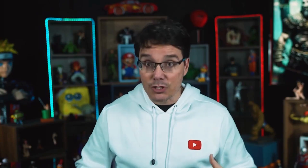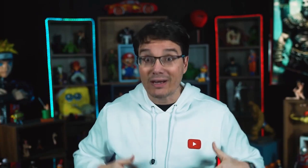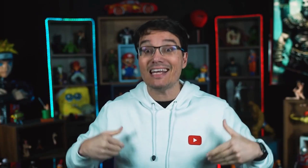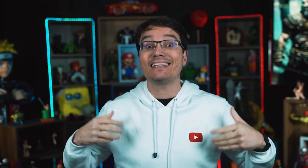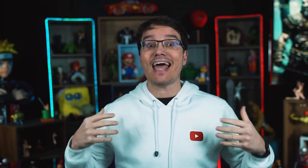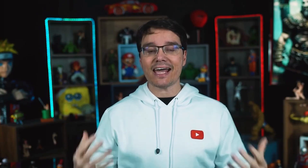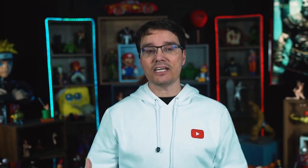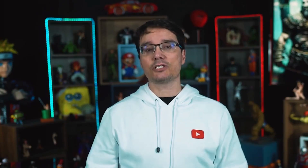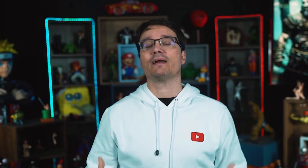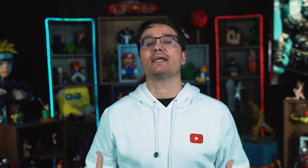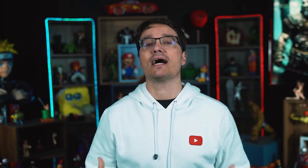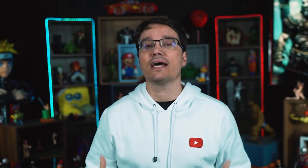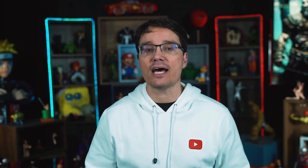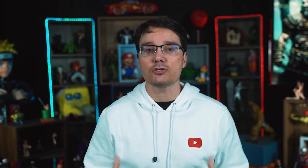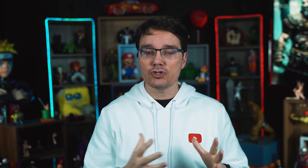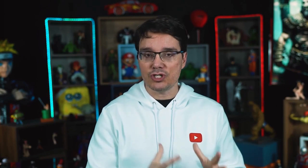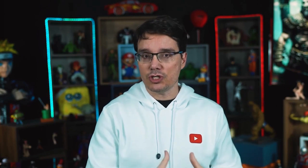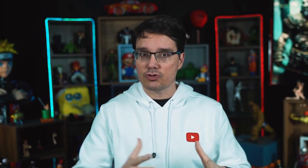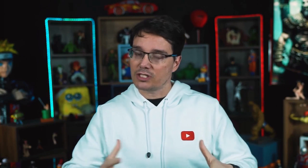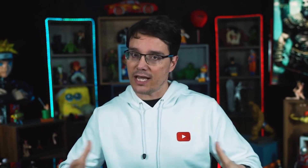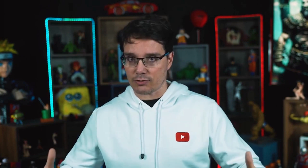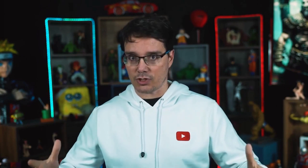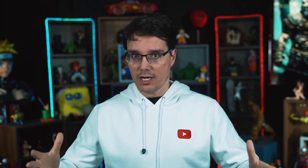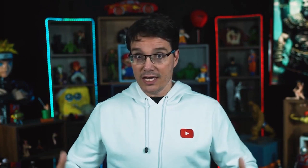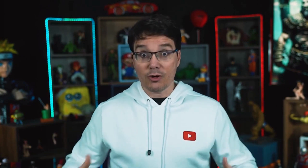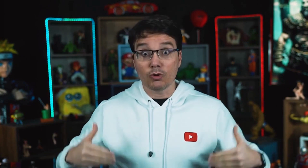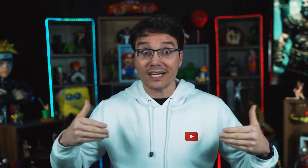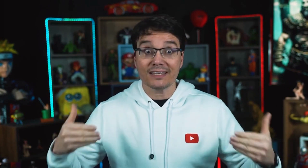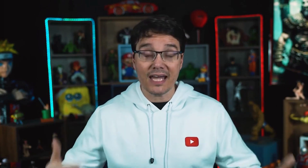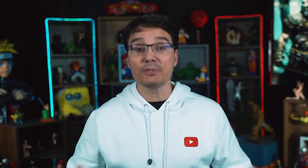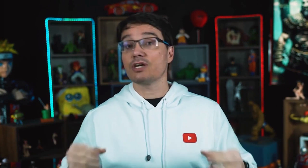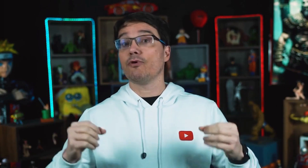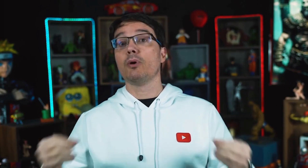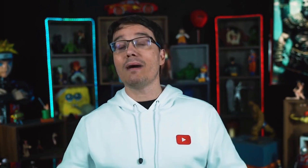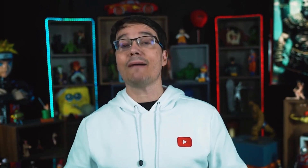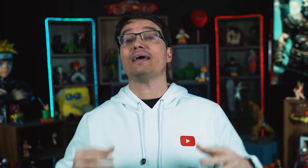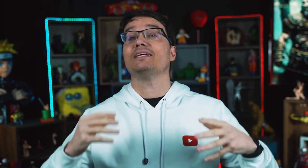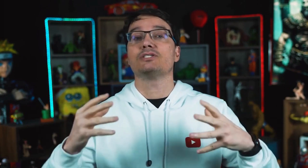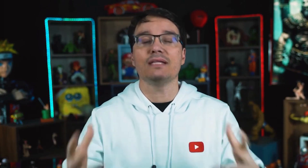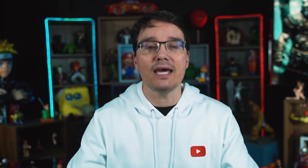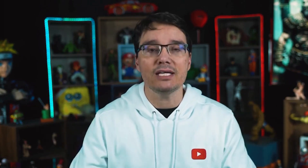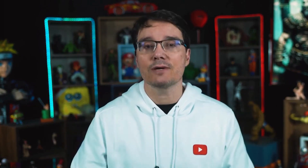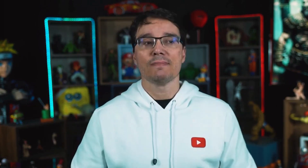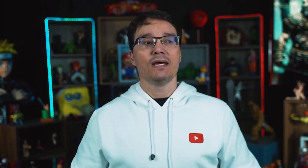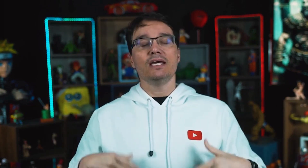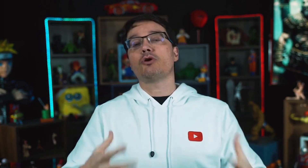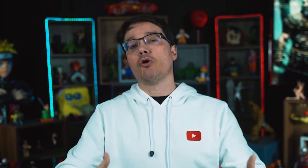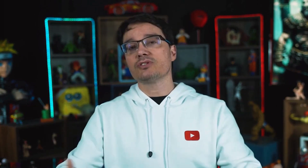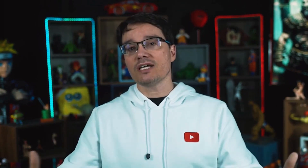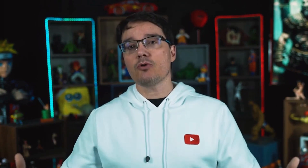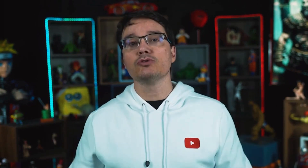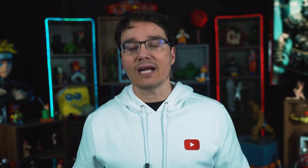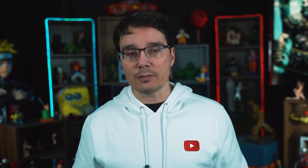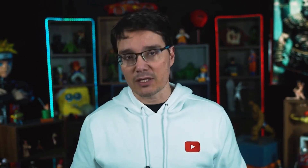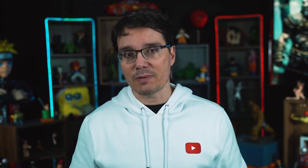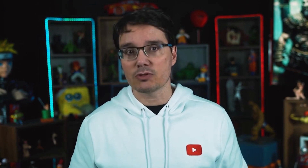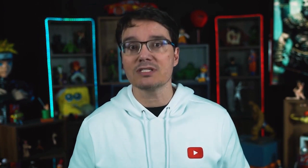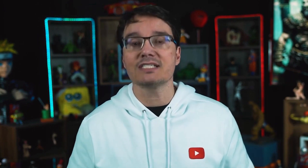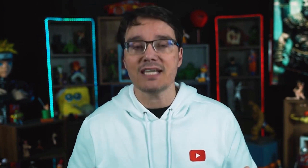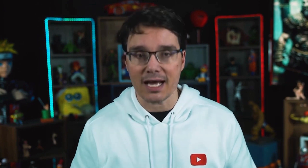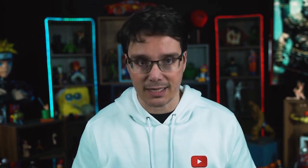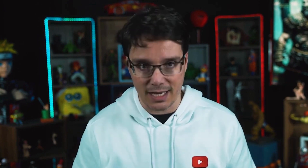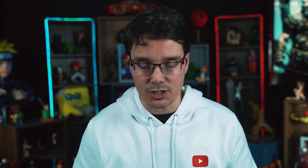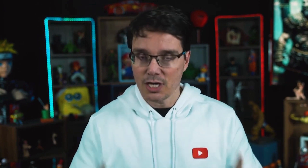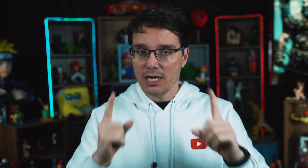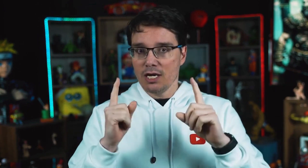de verdade, eu criei técnicas pra criar canais nos nichos certos. Encontrar temas que vão bombar, perder timidez e como ser encontrado pelas